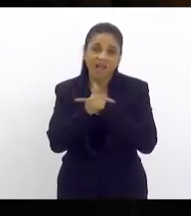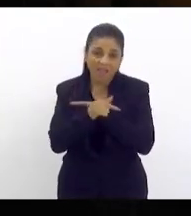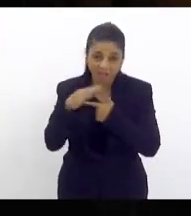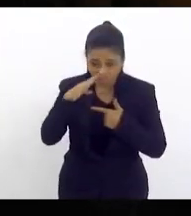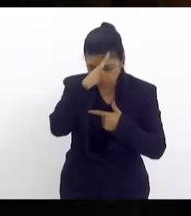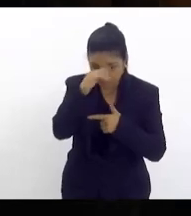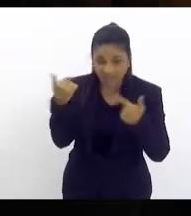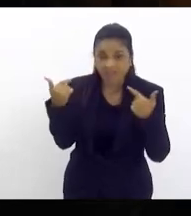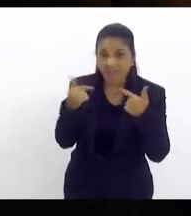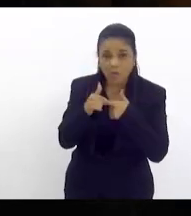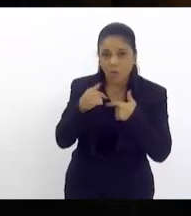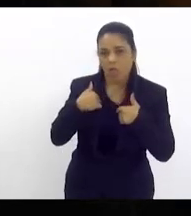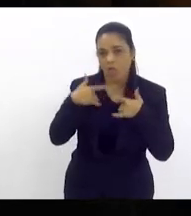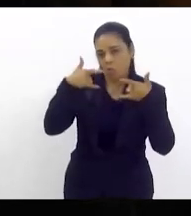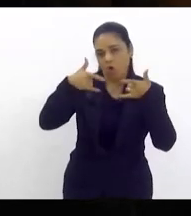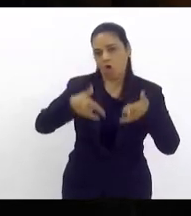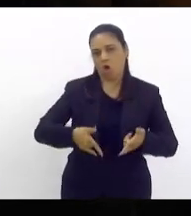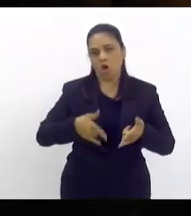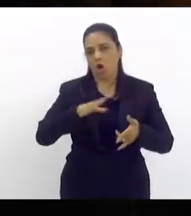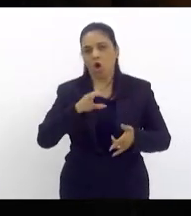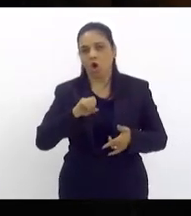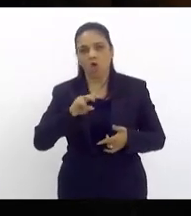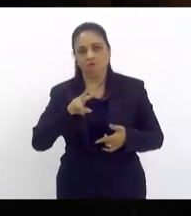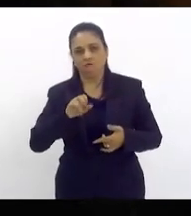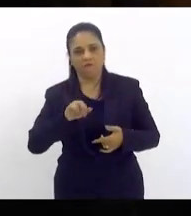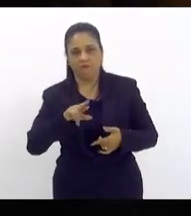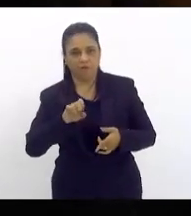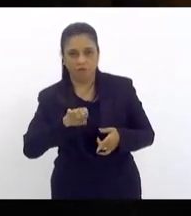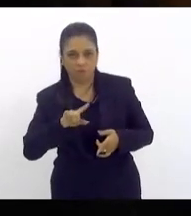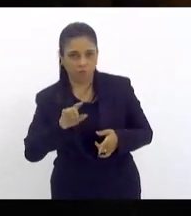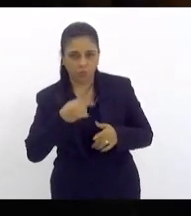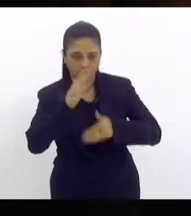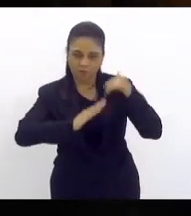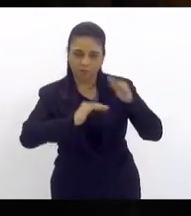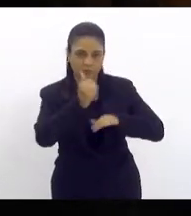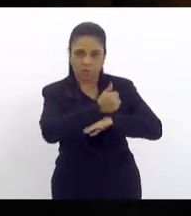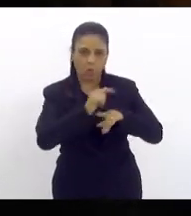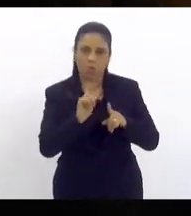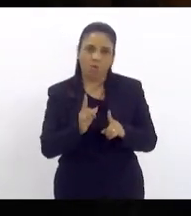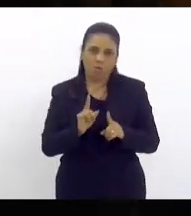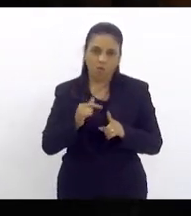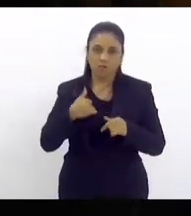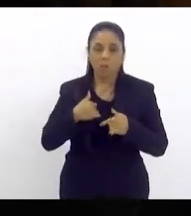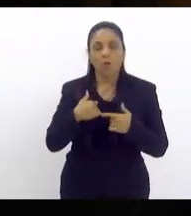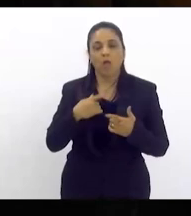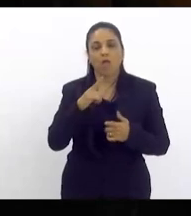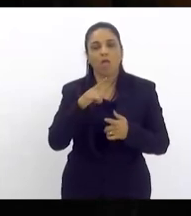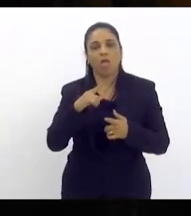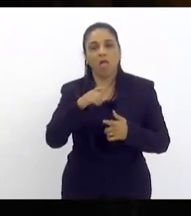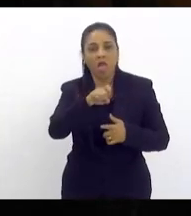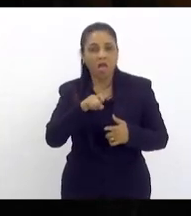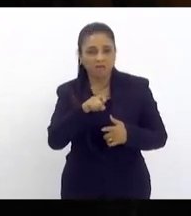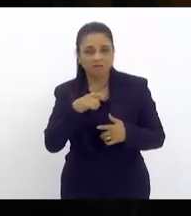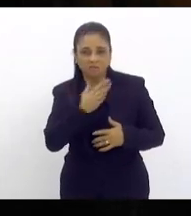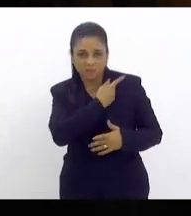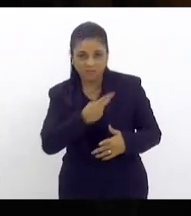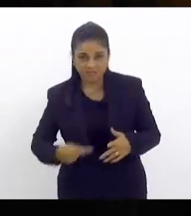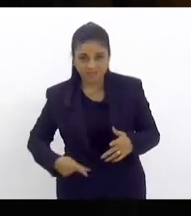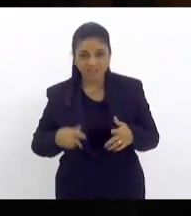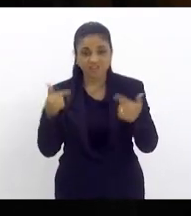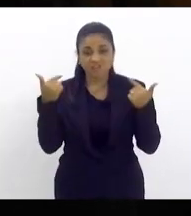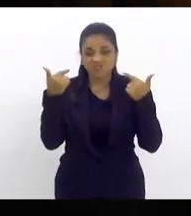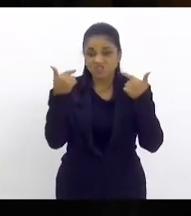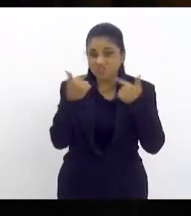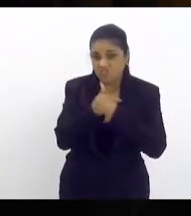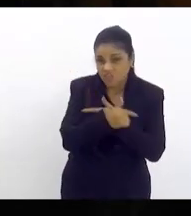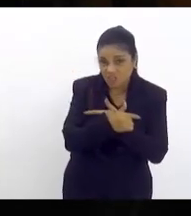disse que não era coveiro esse mesmo ex-presidente é que negacionista que rio diante da